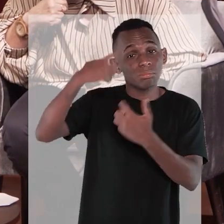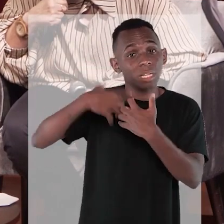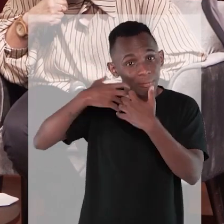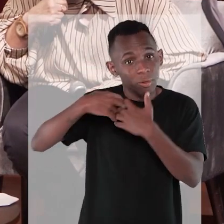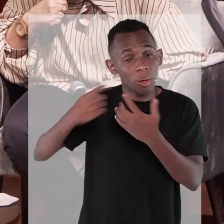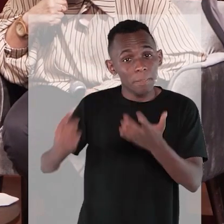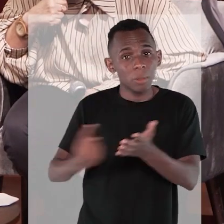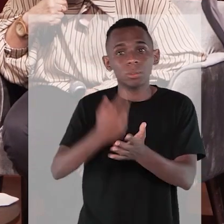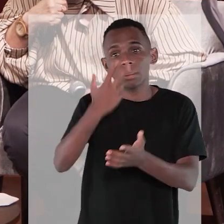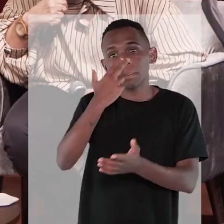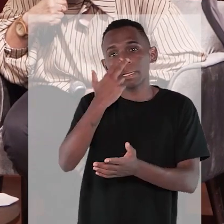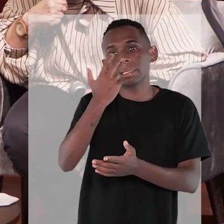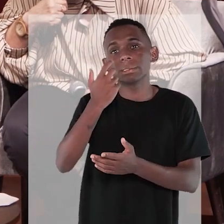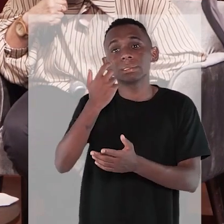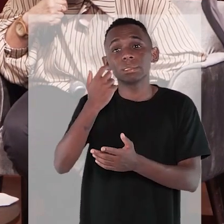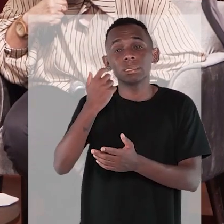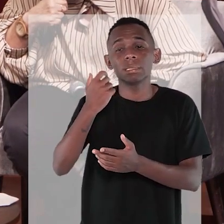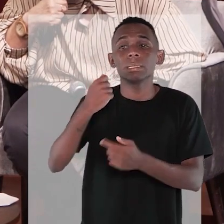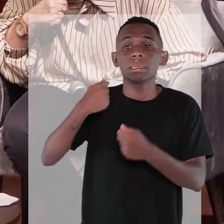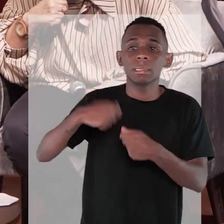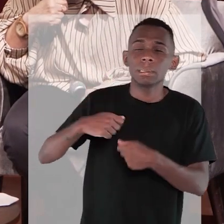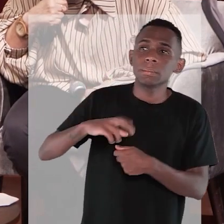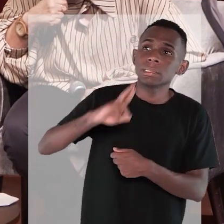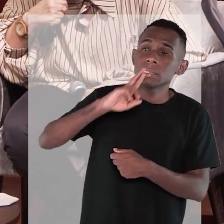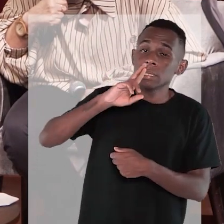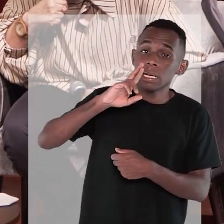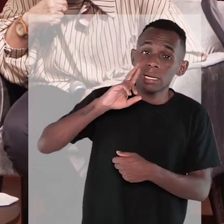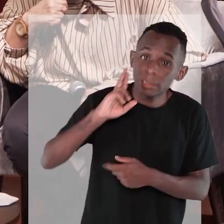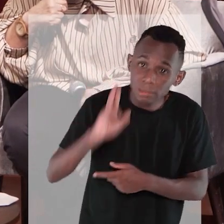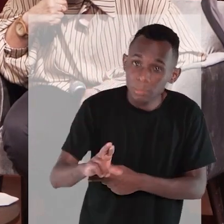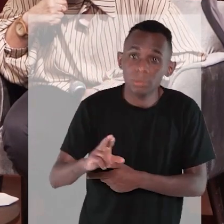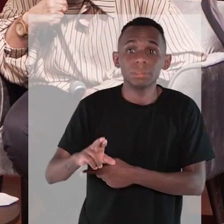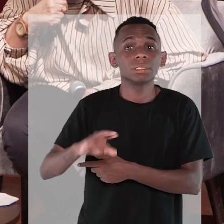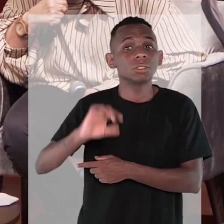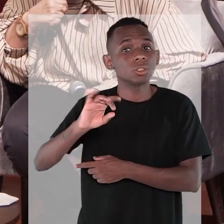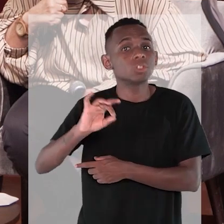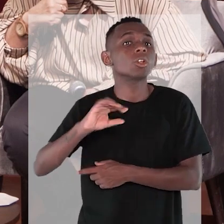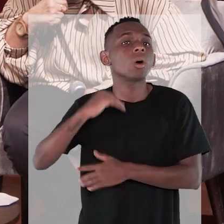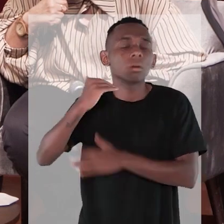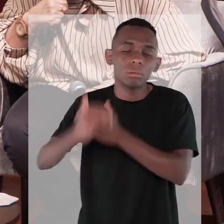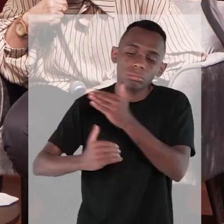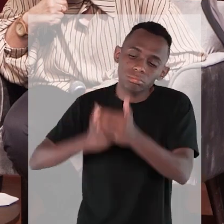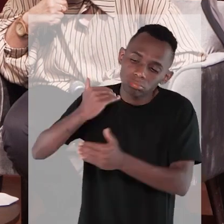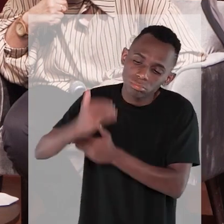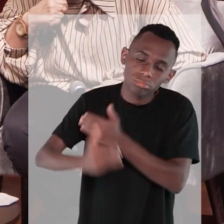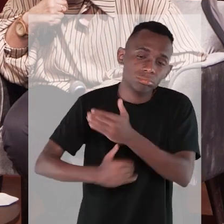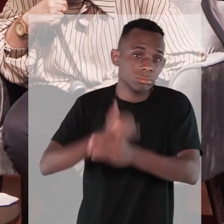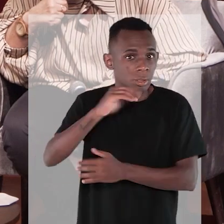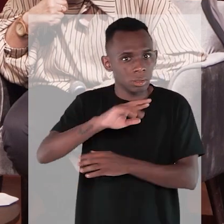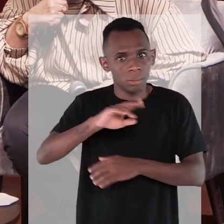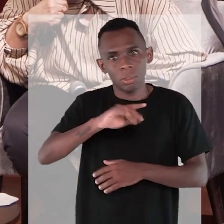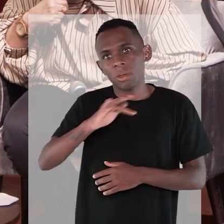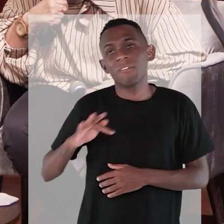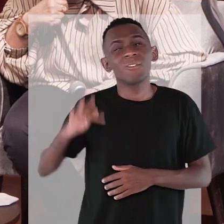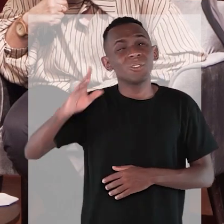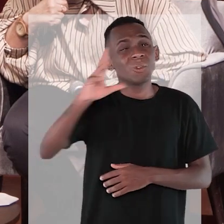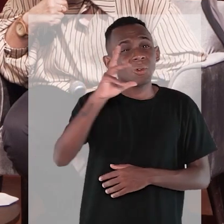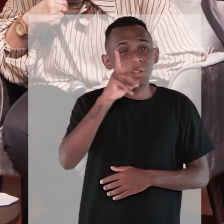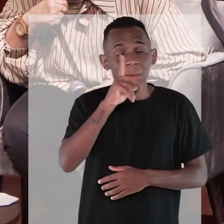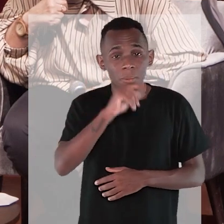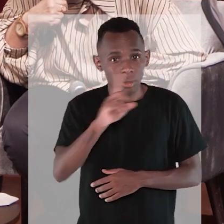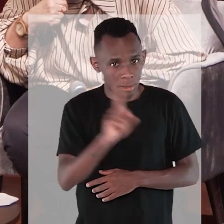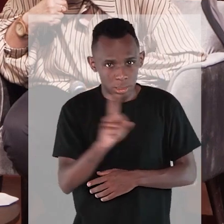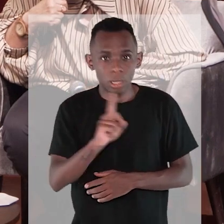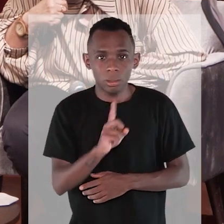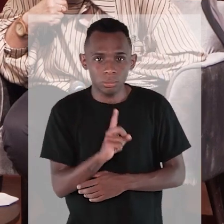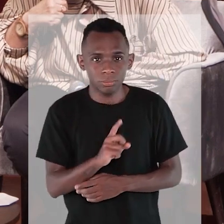e que será respondida, né, no curso dos acontecimentos não tão futuros assim. Eu acho que nós estamos diante,